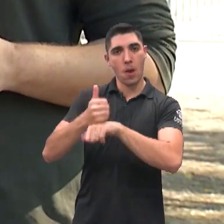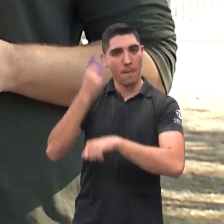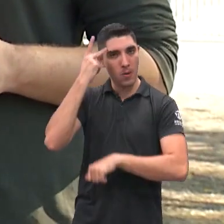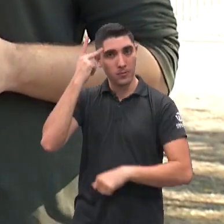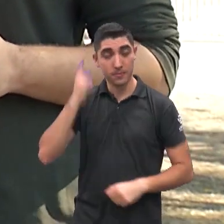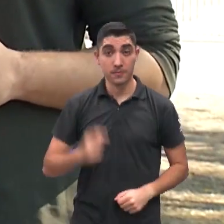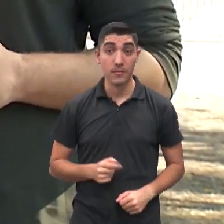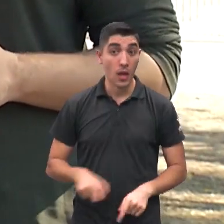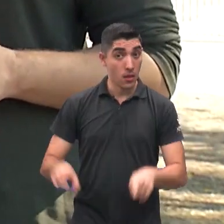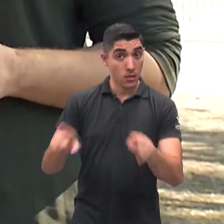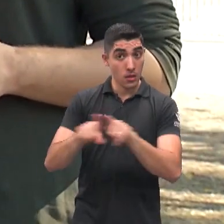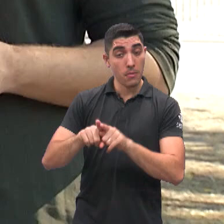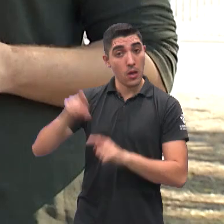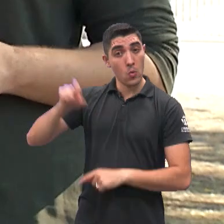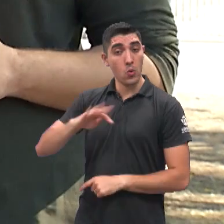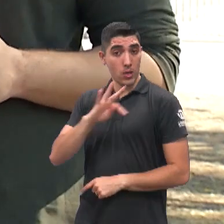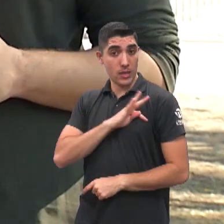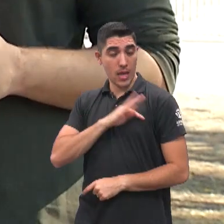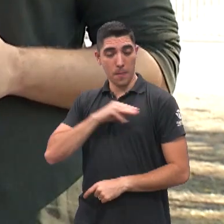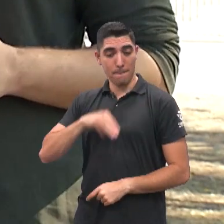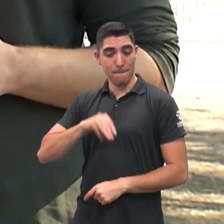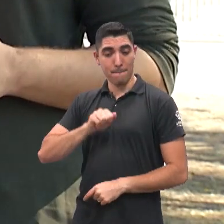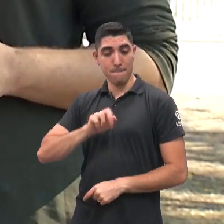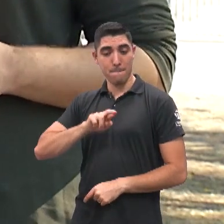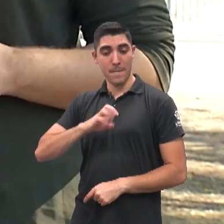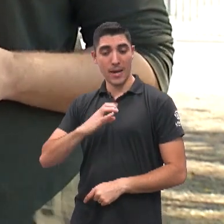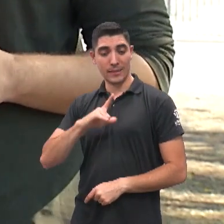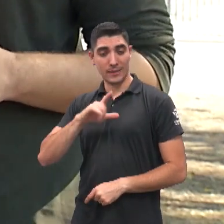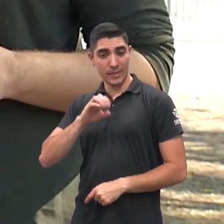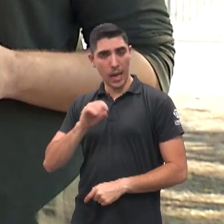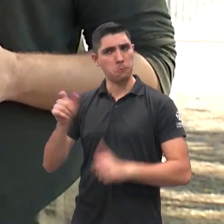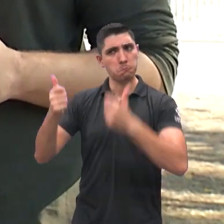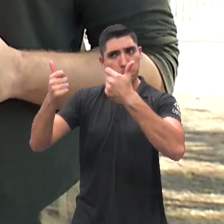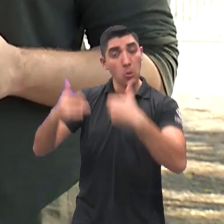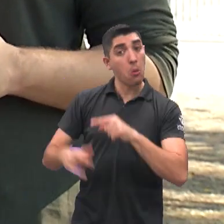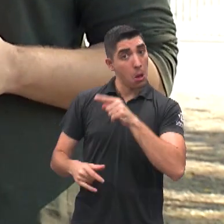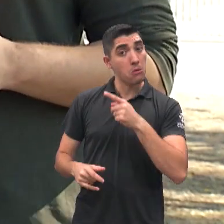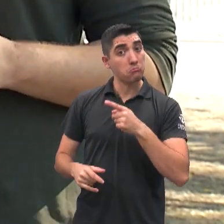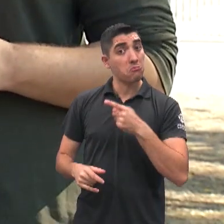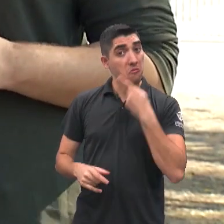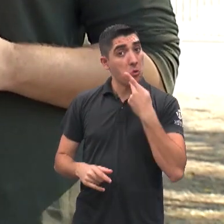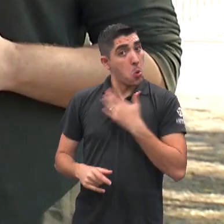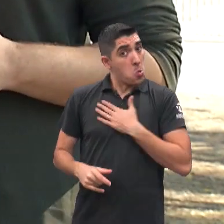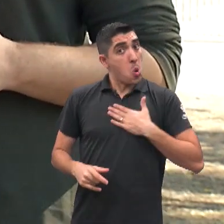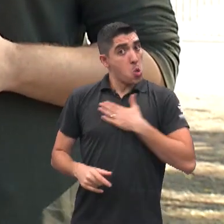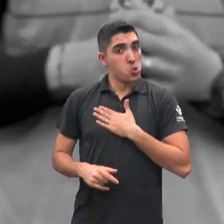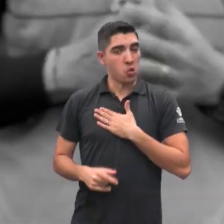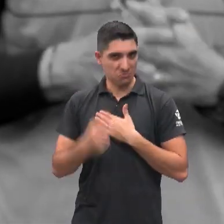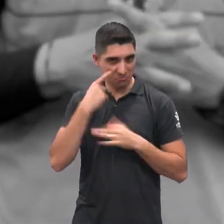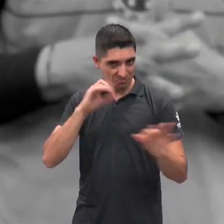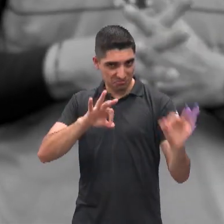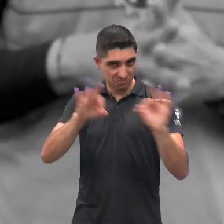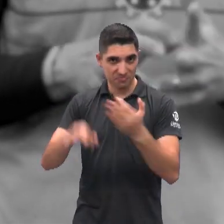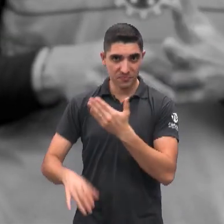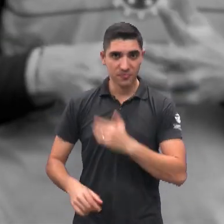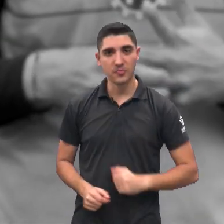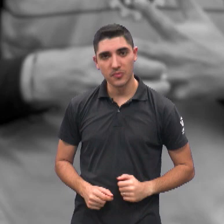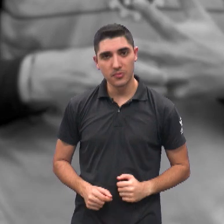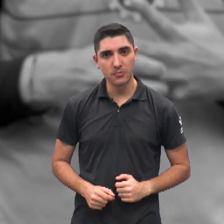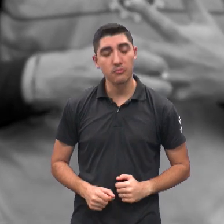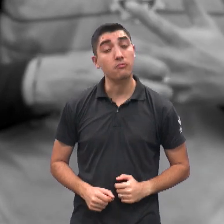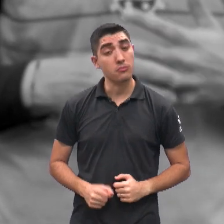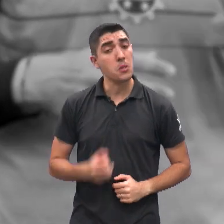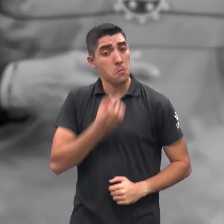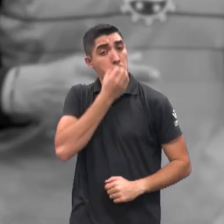foi o técnico Marcelo Marelli. E eu já destaco aqui que o professor gostou do que viu do time dentro de campo. Muito bom, muito